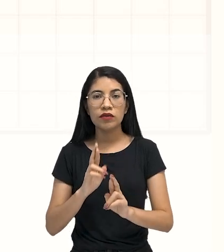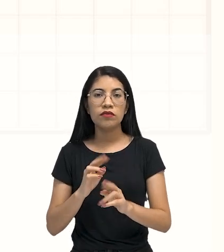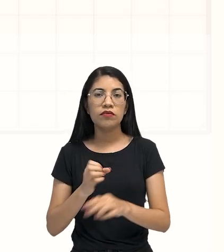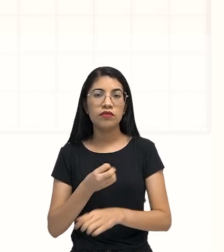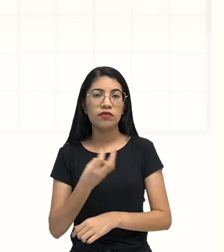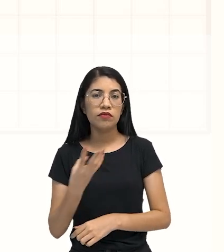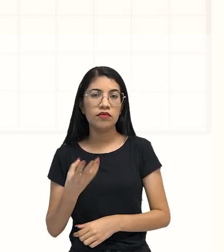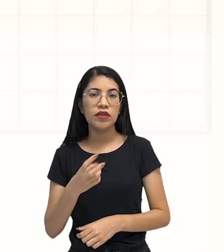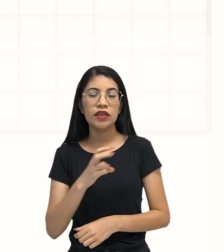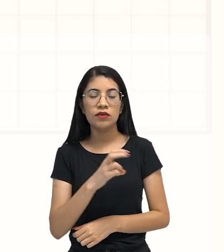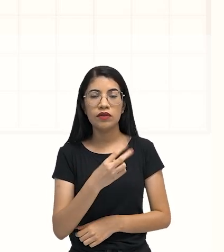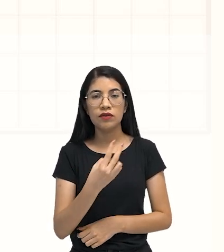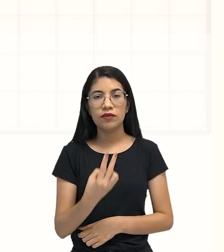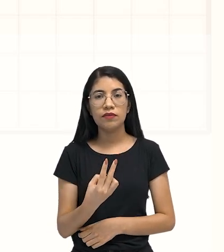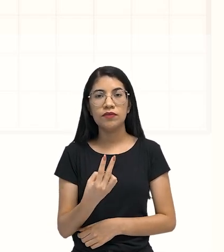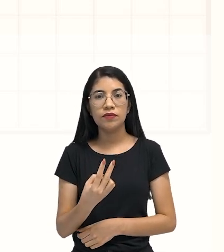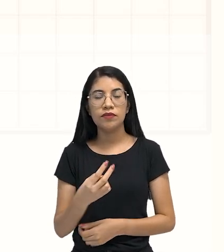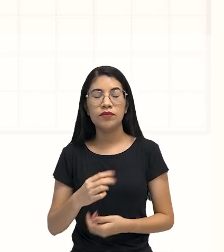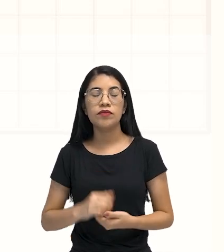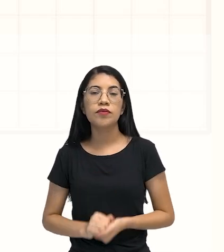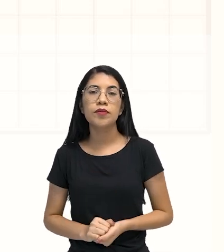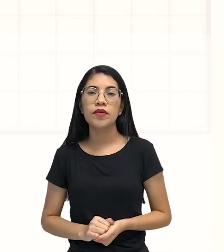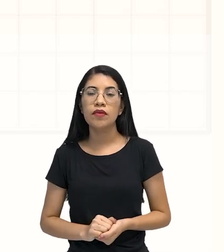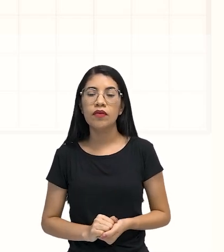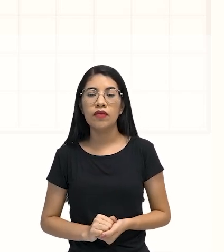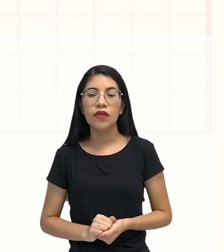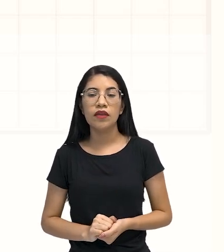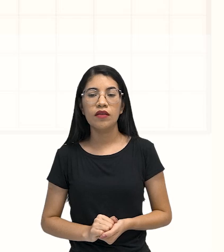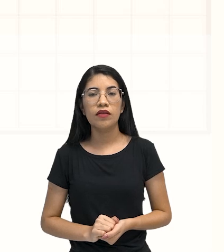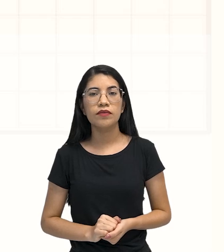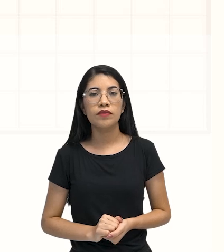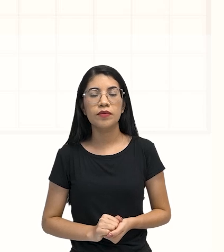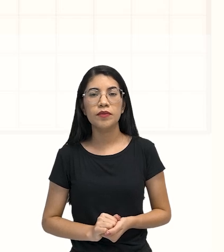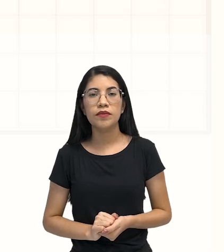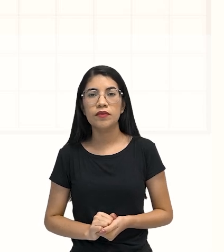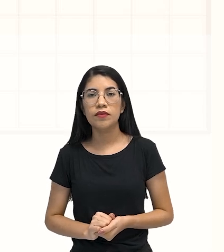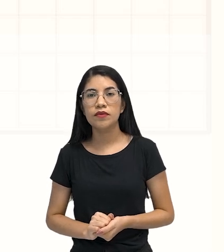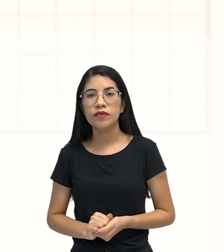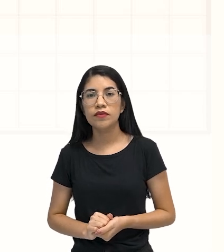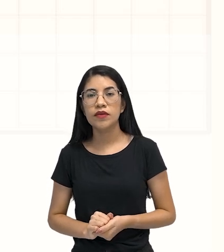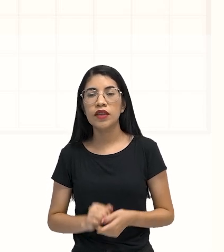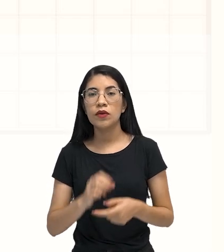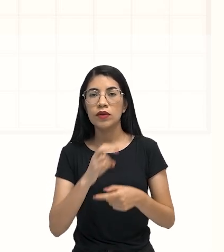né? 52. 52 contra